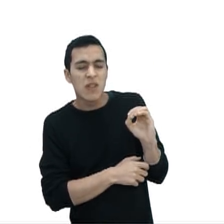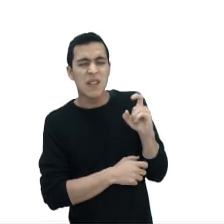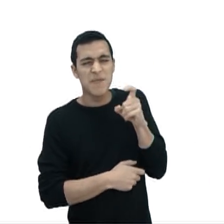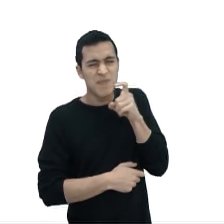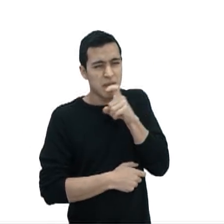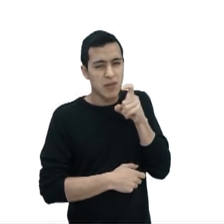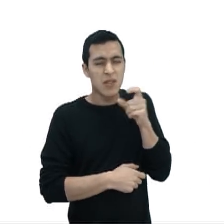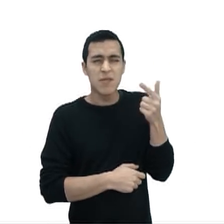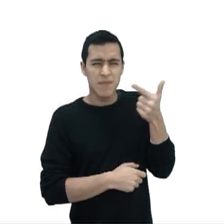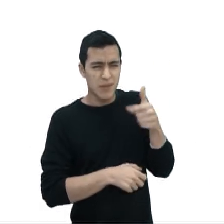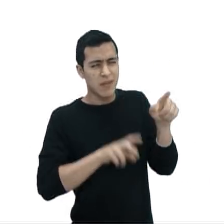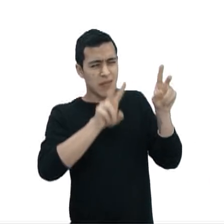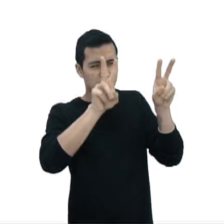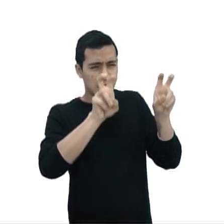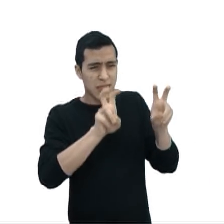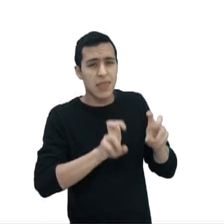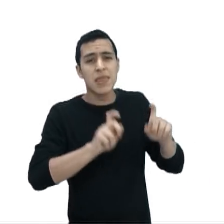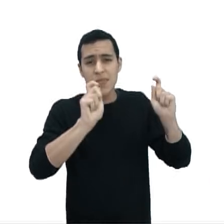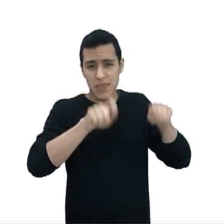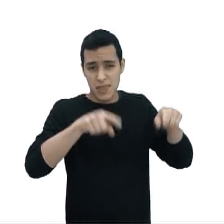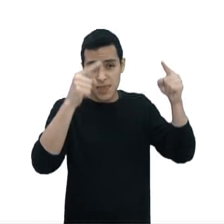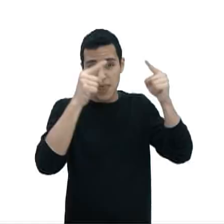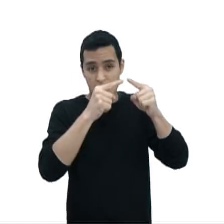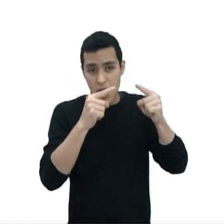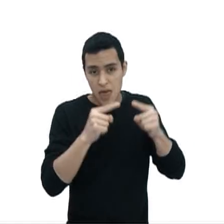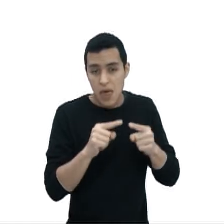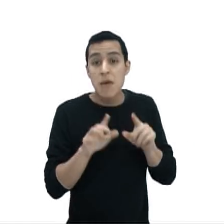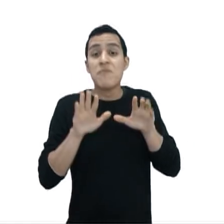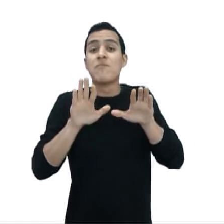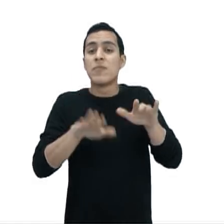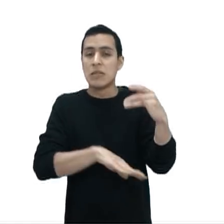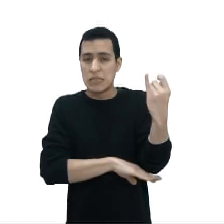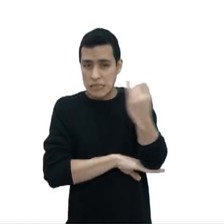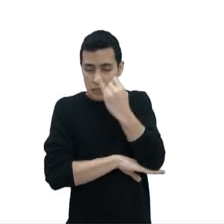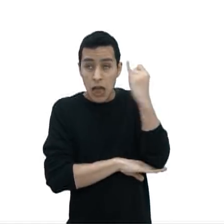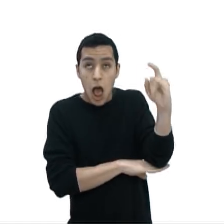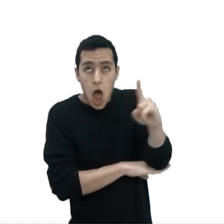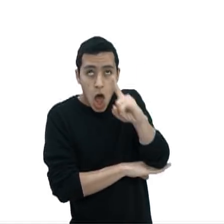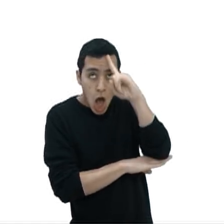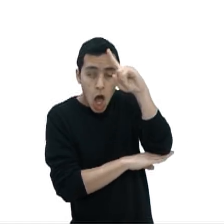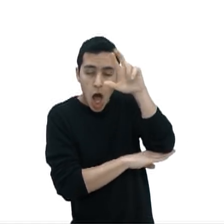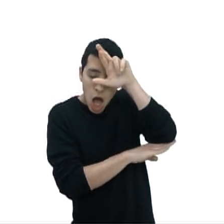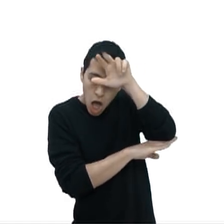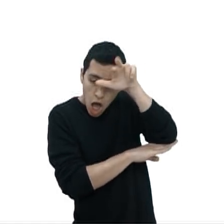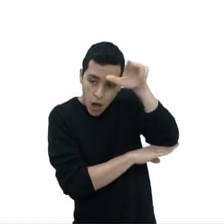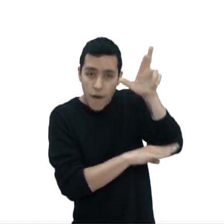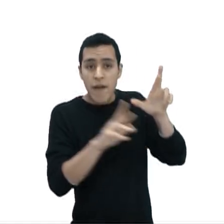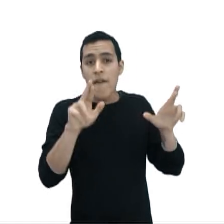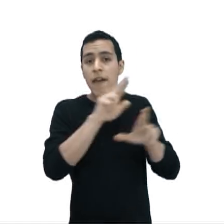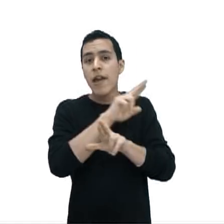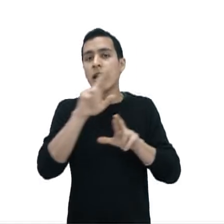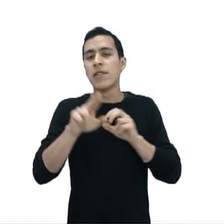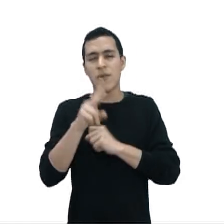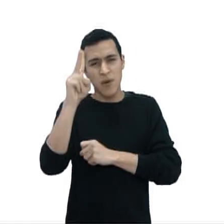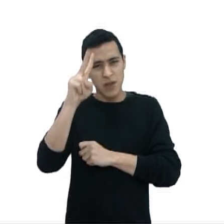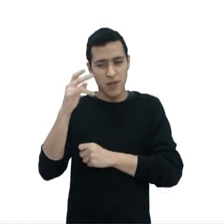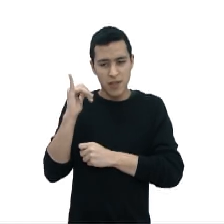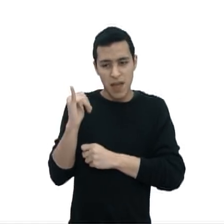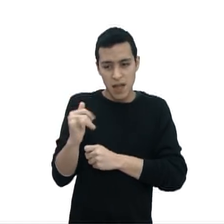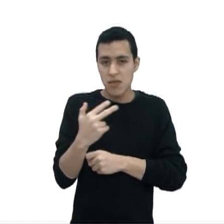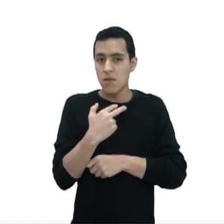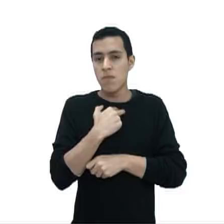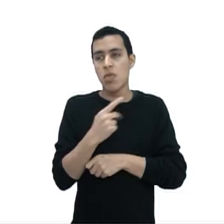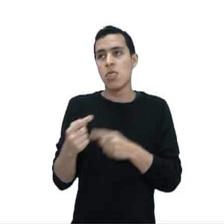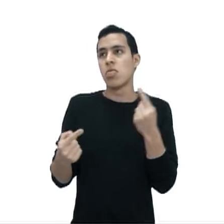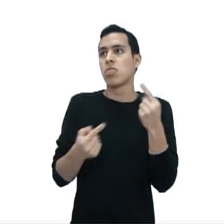Mas outros títulos também são possíveis. Né? O importante é que ele seja criativo e esteja relacionado com a história narrada. Né? Não pode ser um